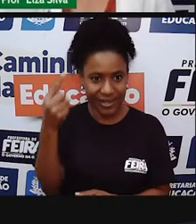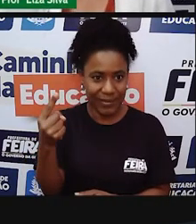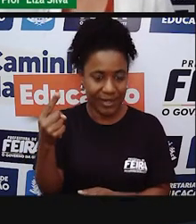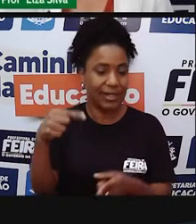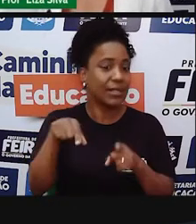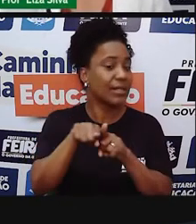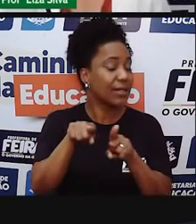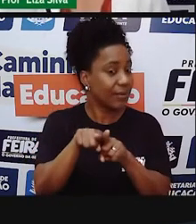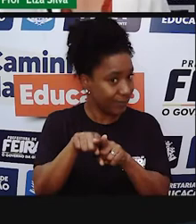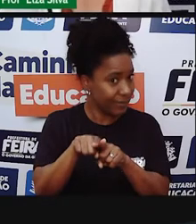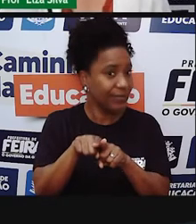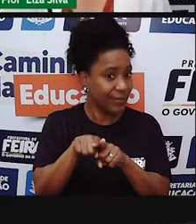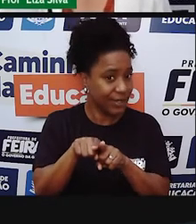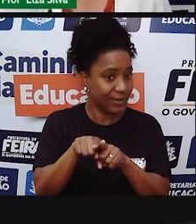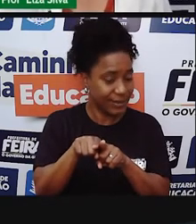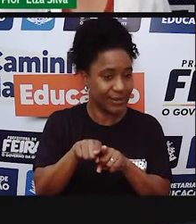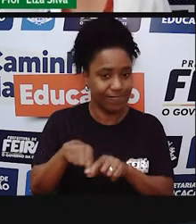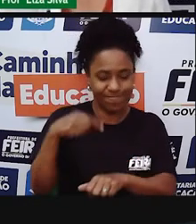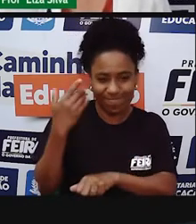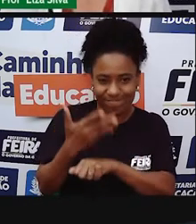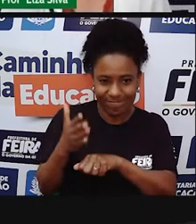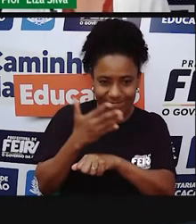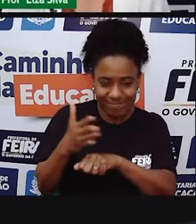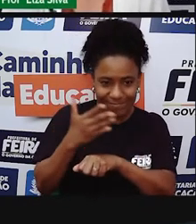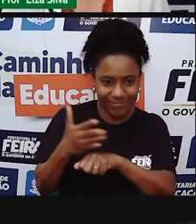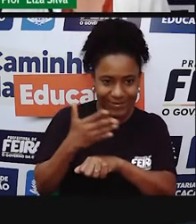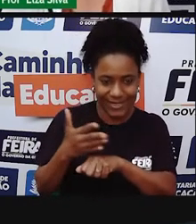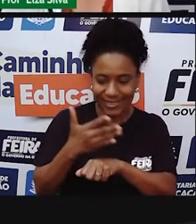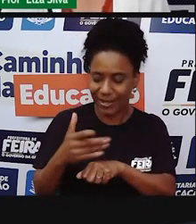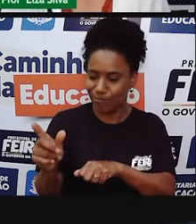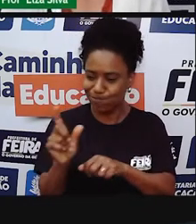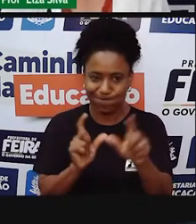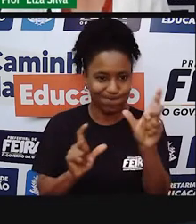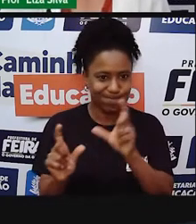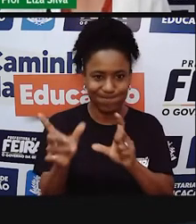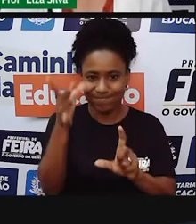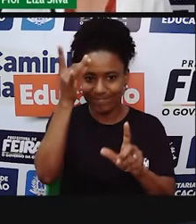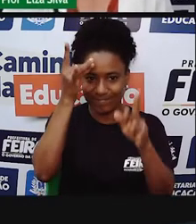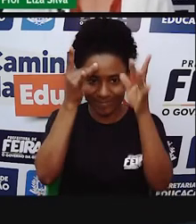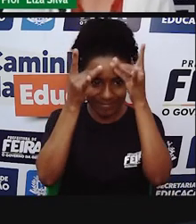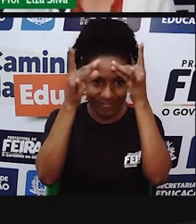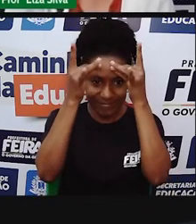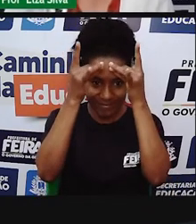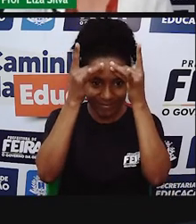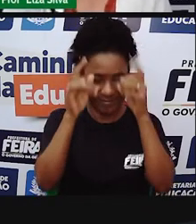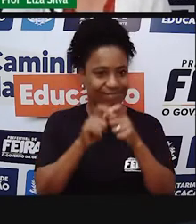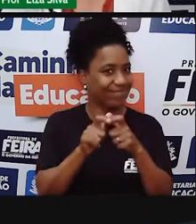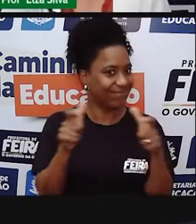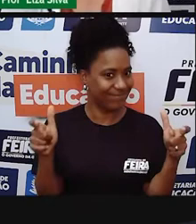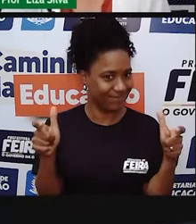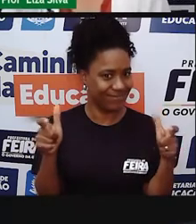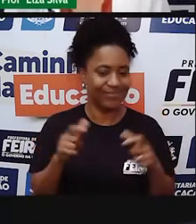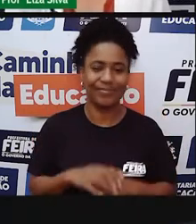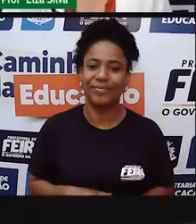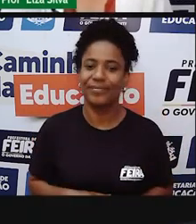pouco mais o seu repertório vocabular, ok? So, now...